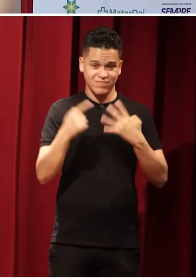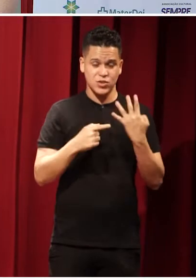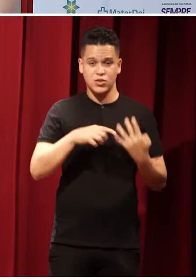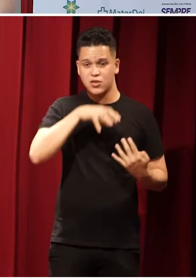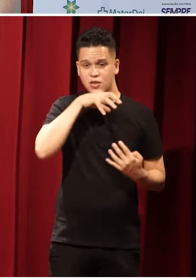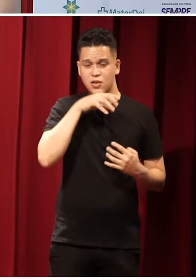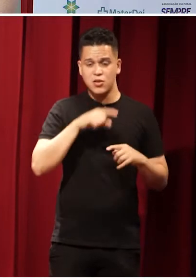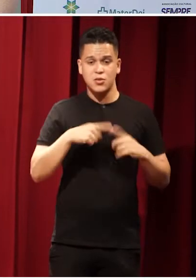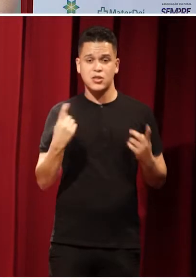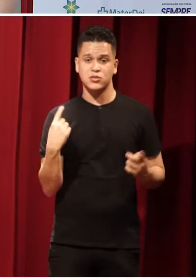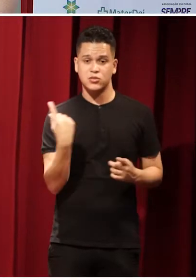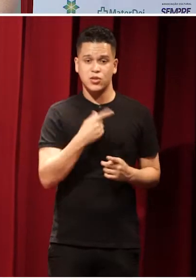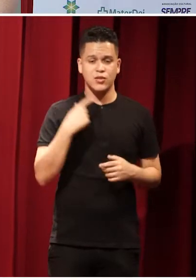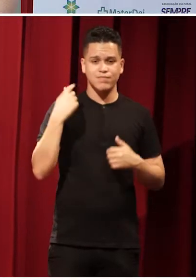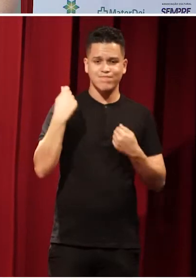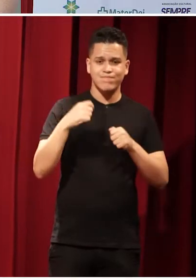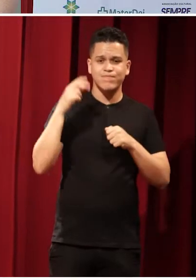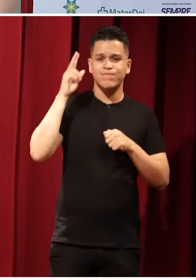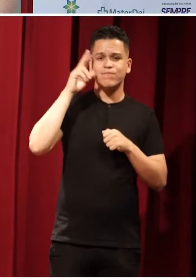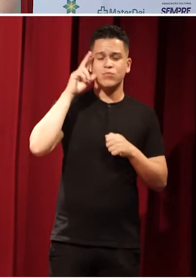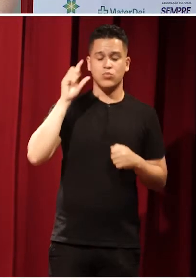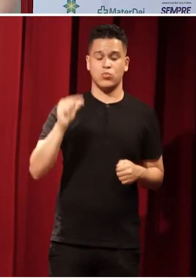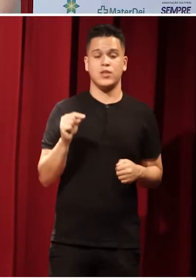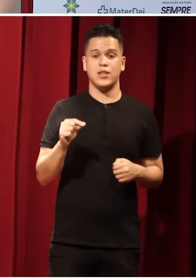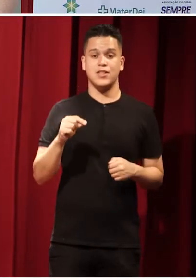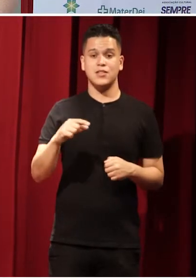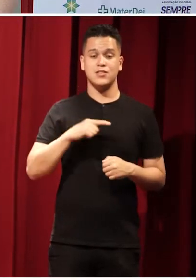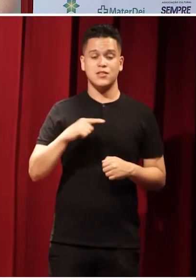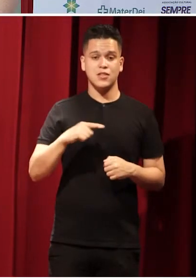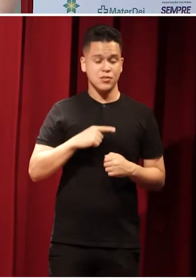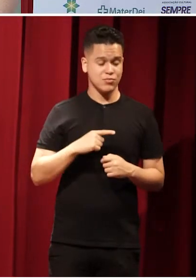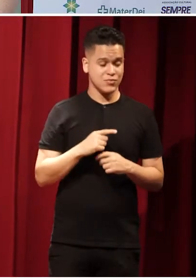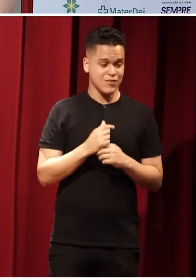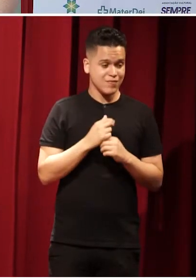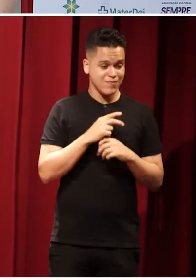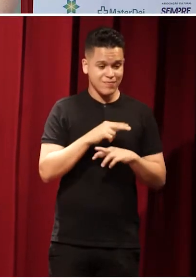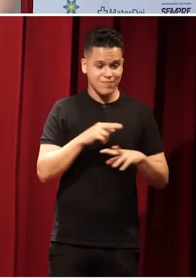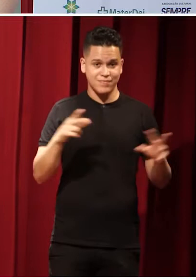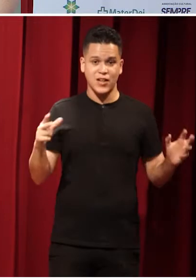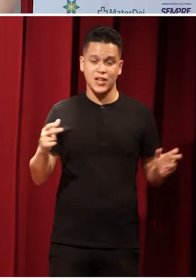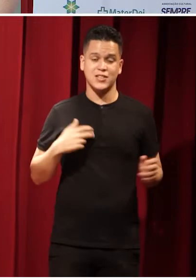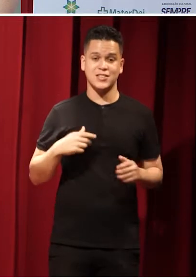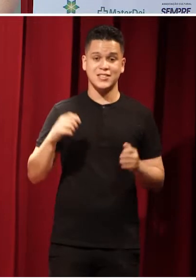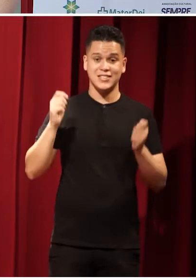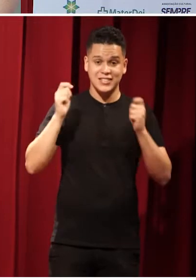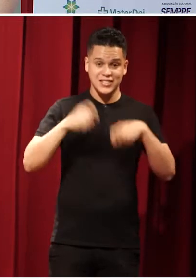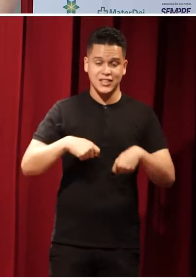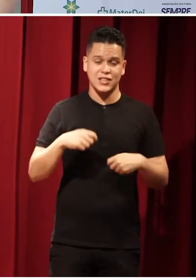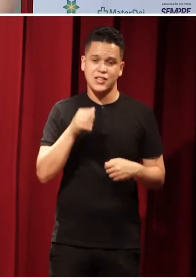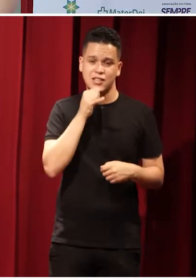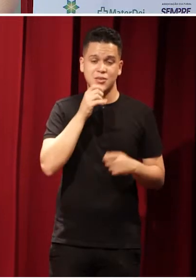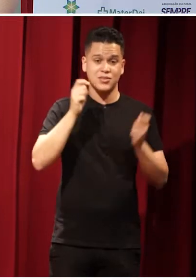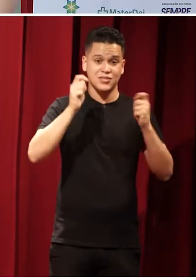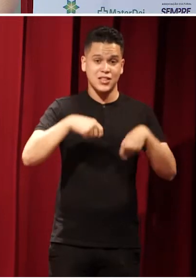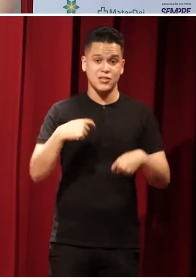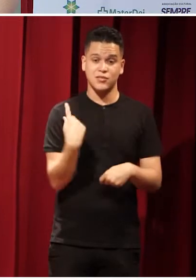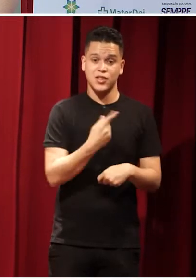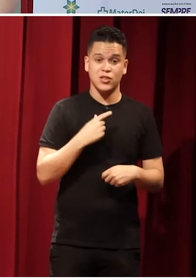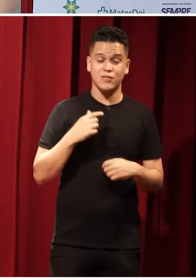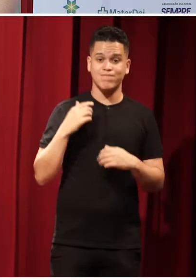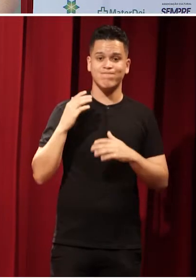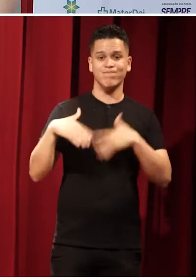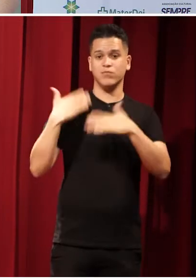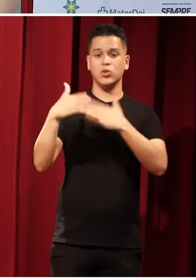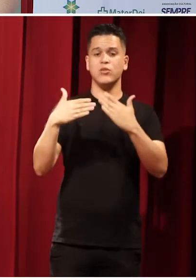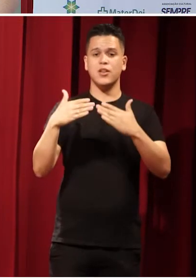Amazônia tem um potencial de inovação tecnológica que é absolutamente extraordinário